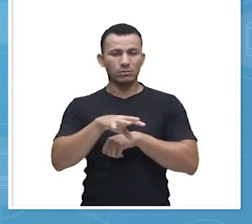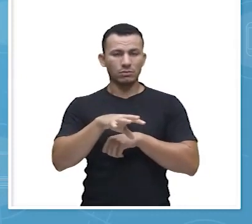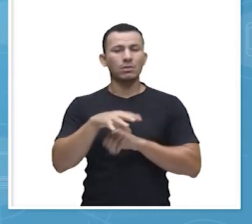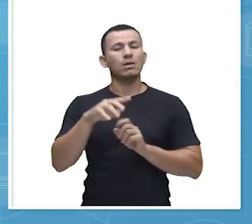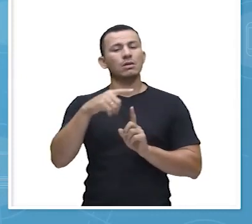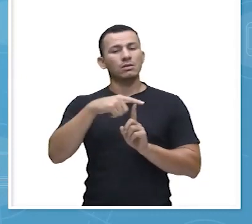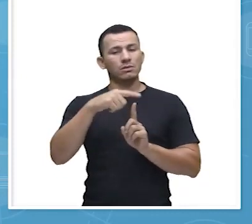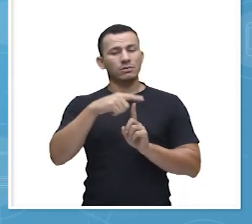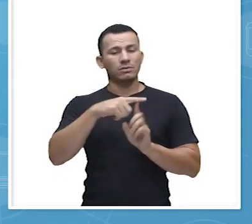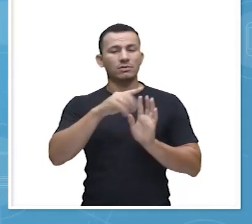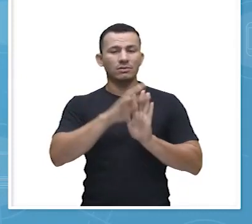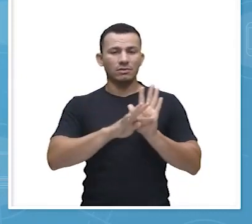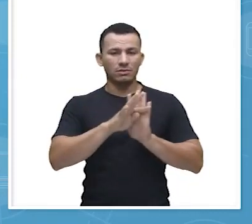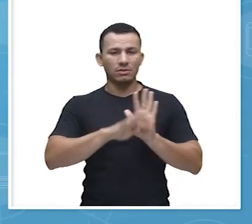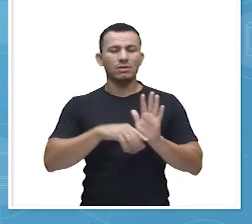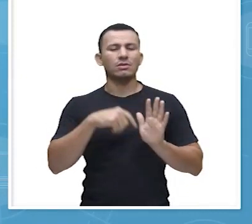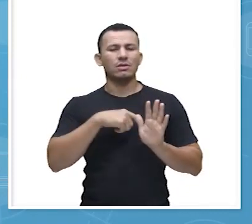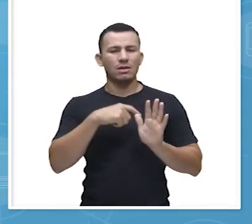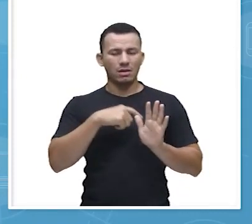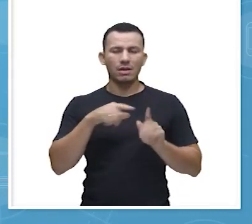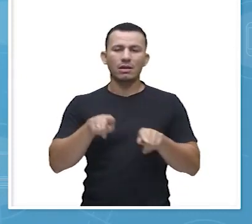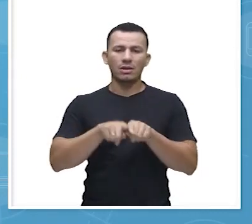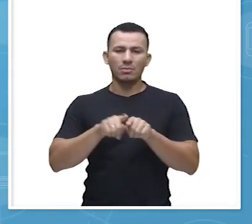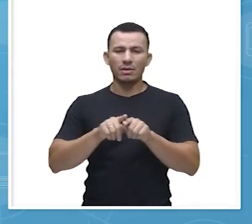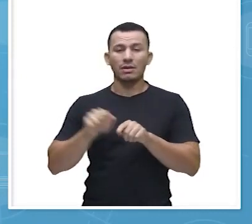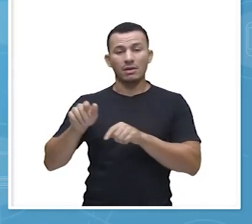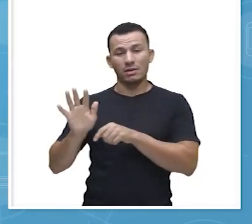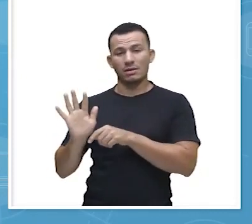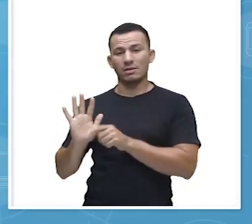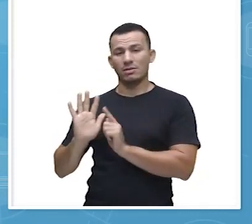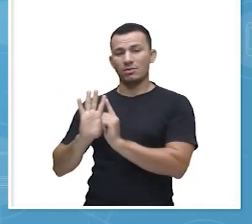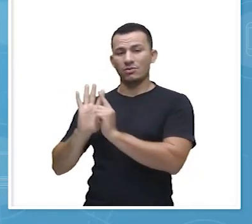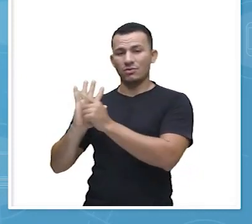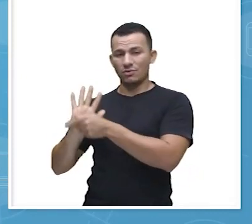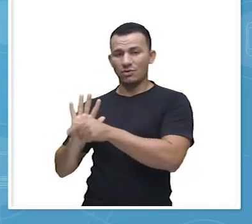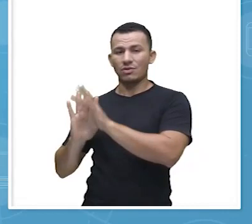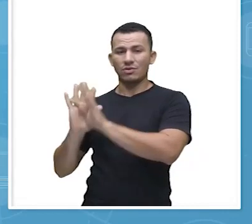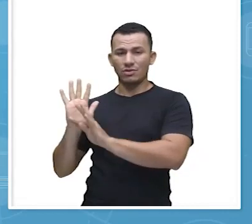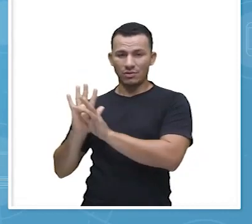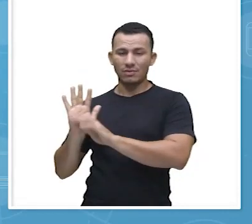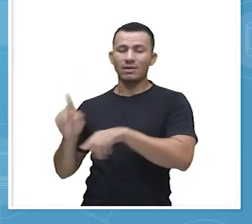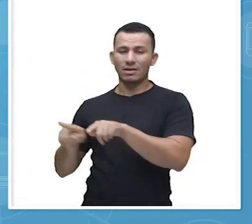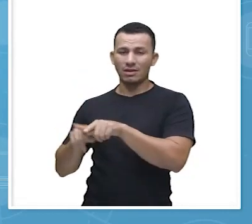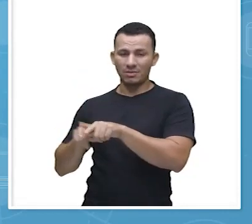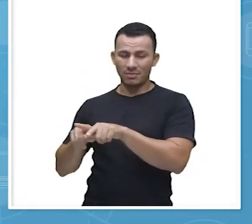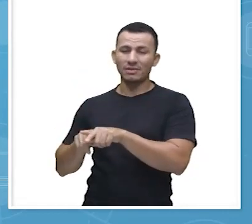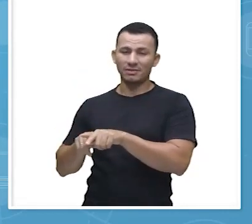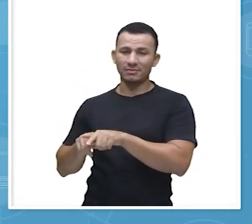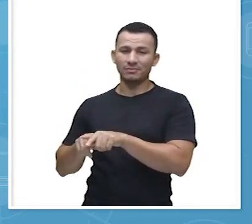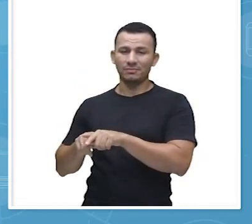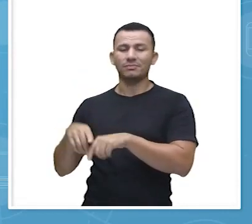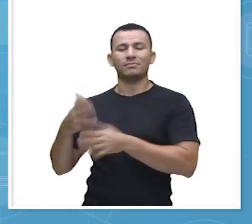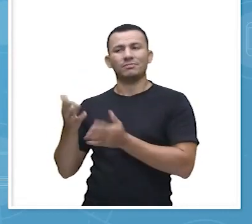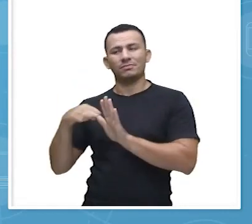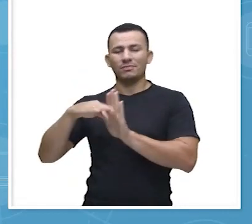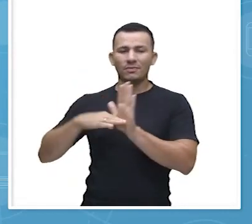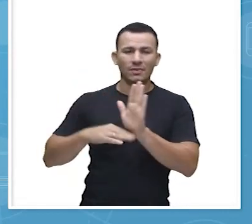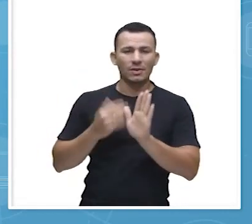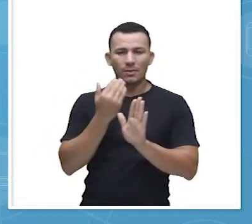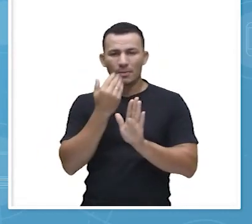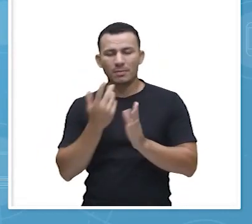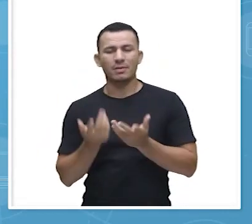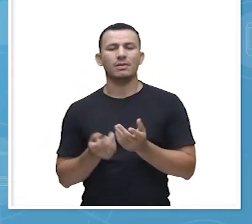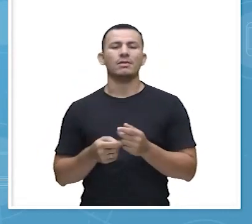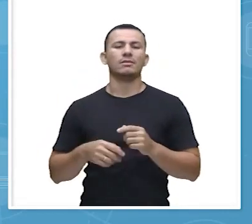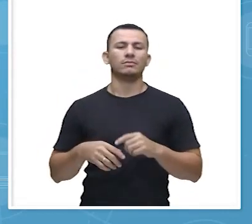textual aparece nos gêneros, né? Que são textos que me ensinam a fazer alguma coisa, receita culinária, receita